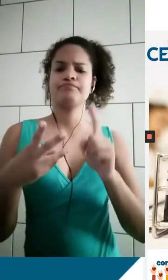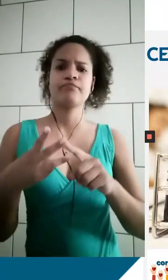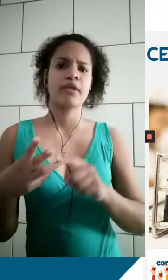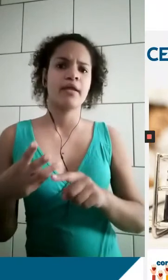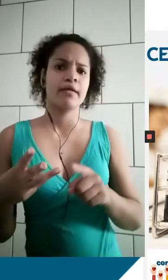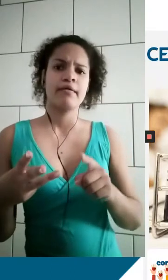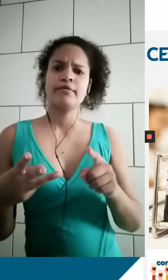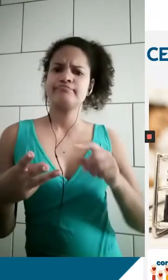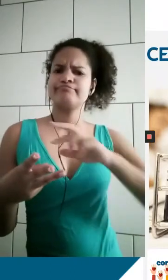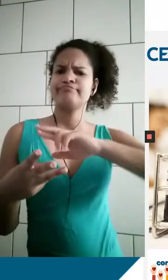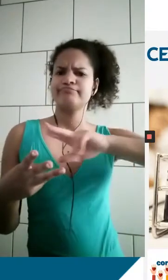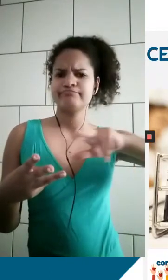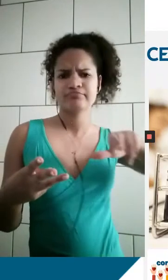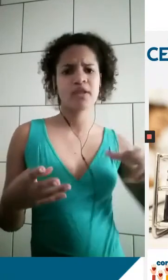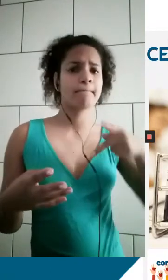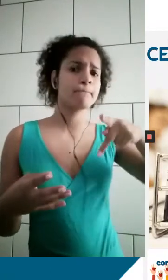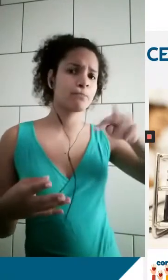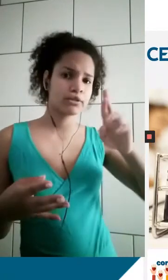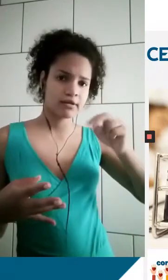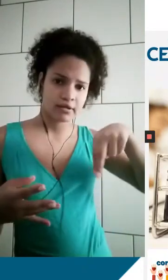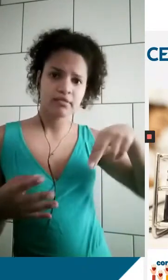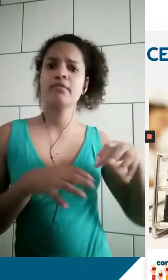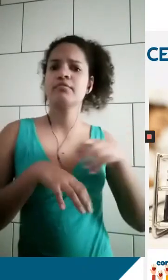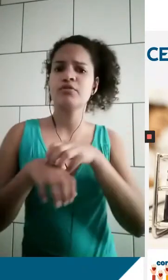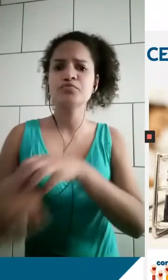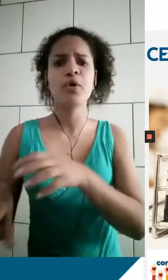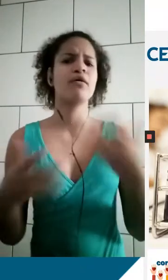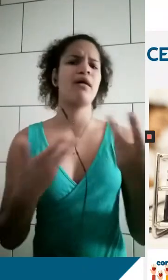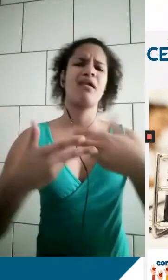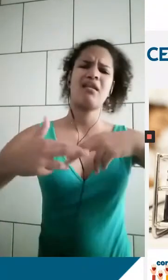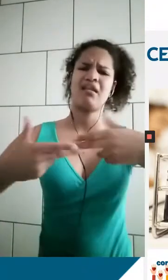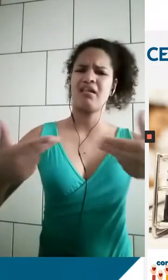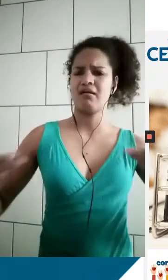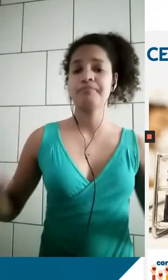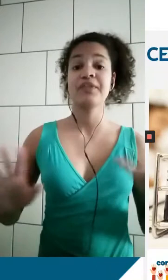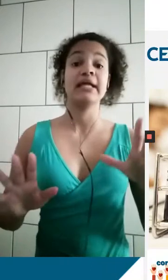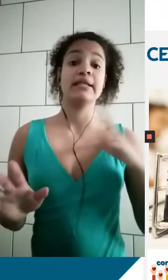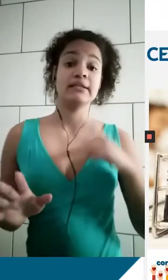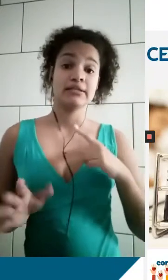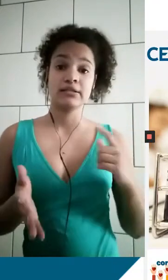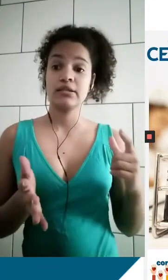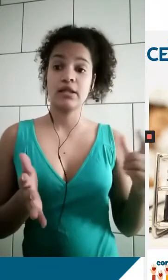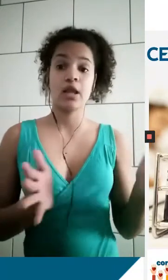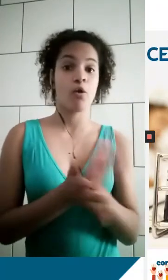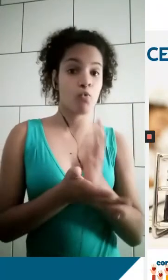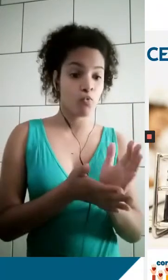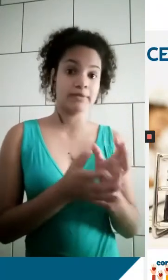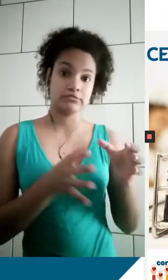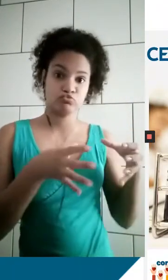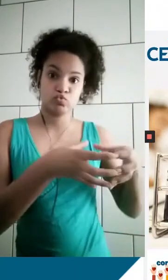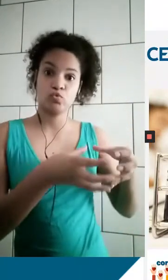proteínas ligadas à coagulação do sangue. E a gente vai encontrar uma série de substâncias que são classificadas como